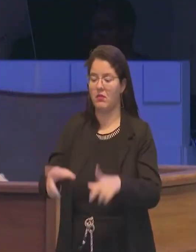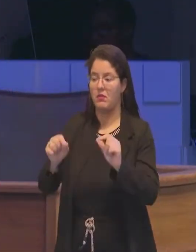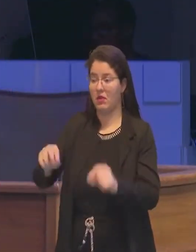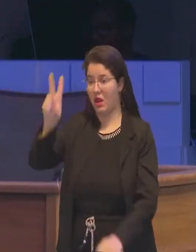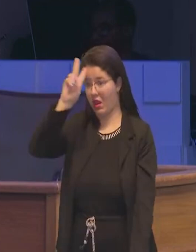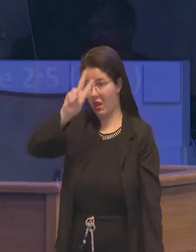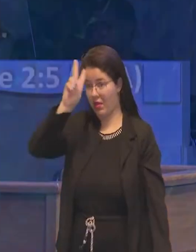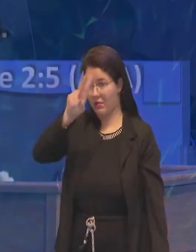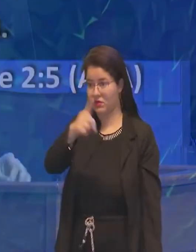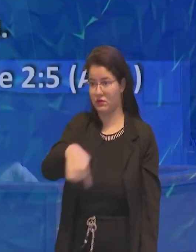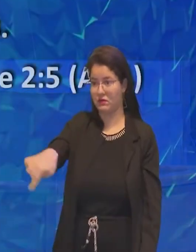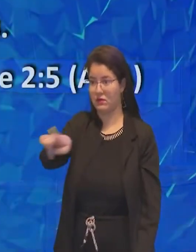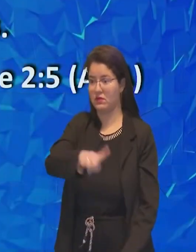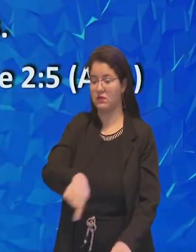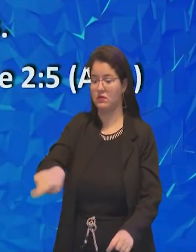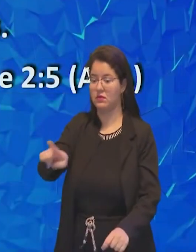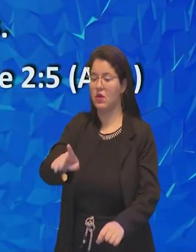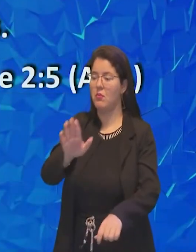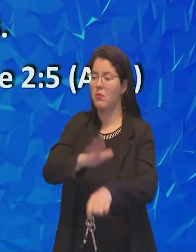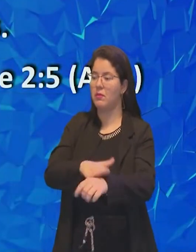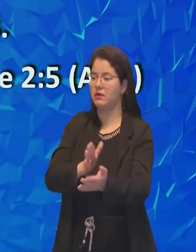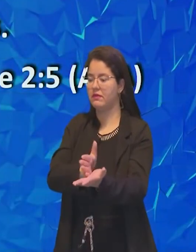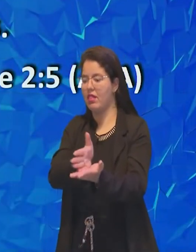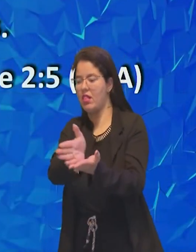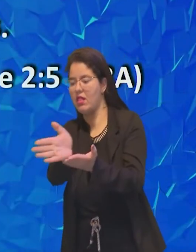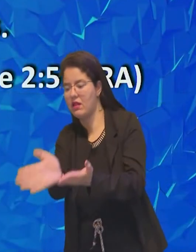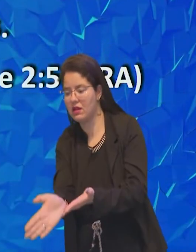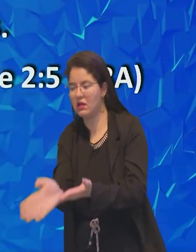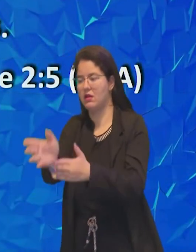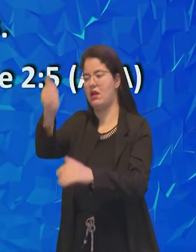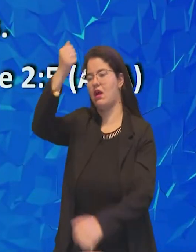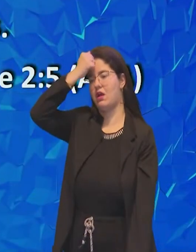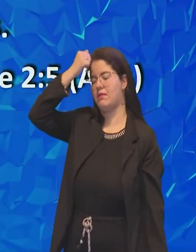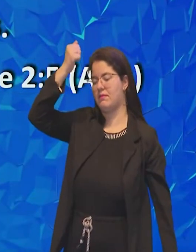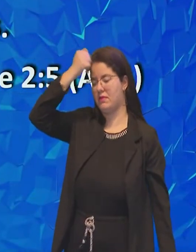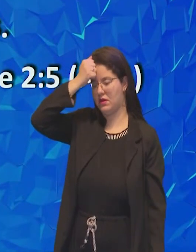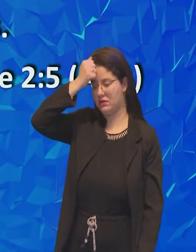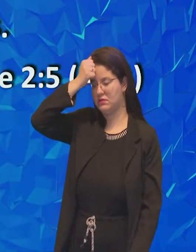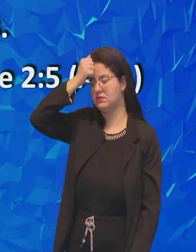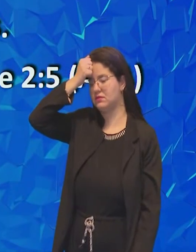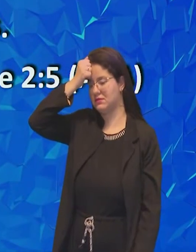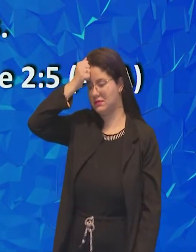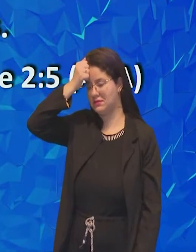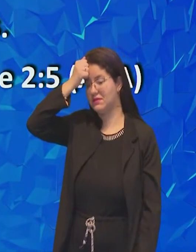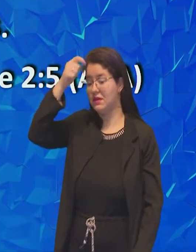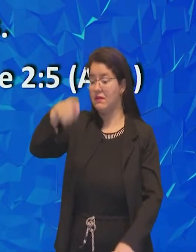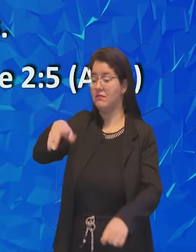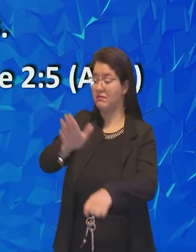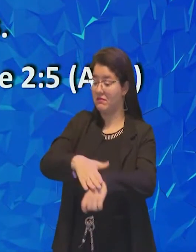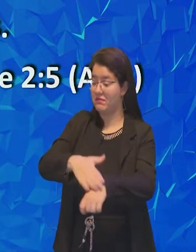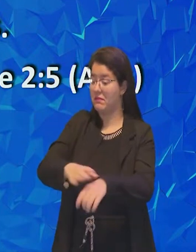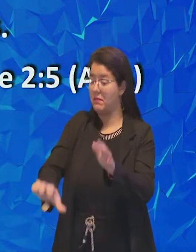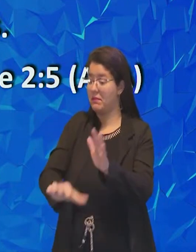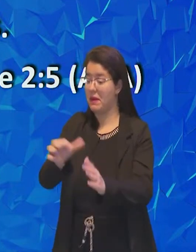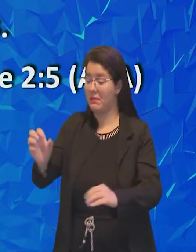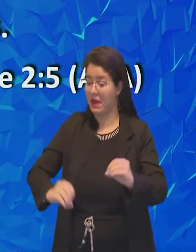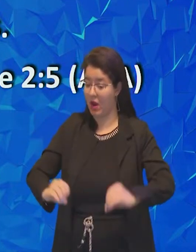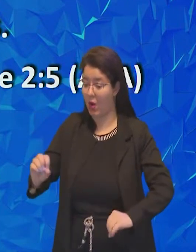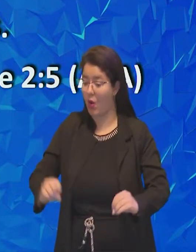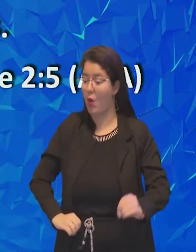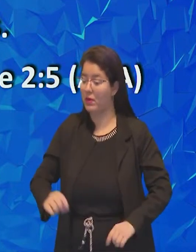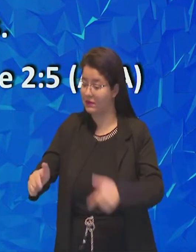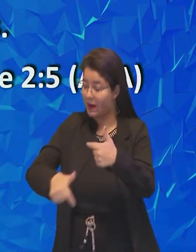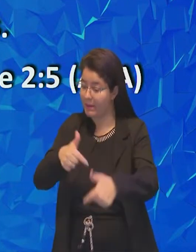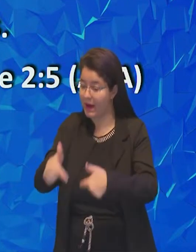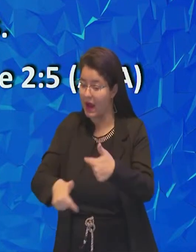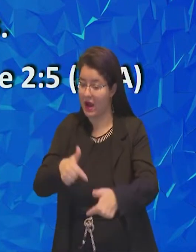lembra-te, portanto, de onde tu caíste, e arrepende-te, e faz as primeiras obras, senão eu virei a ti rapidamente,